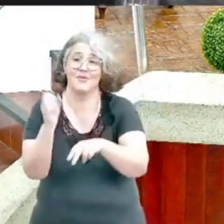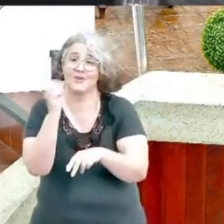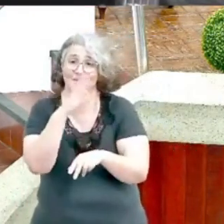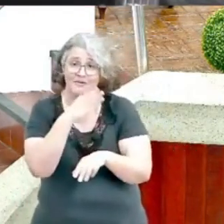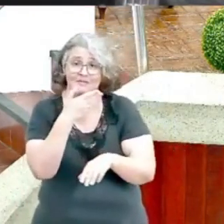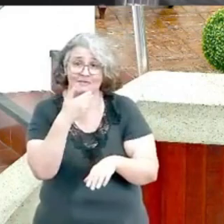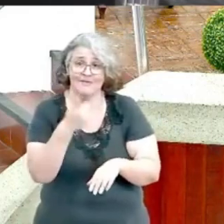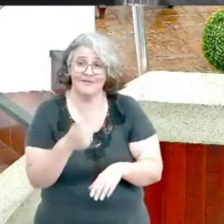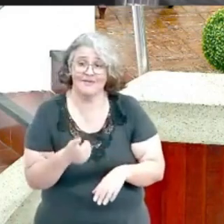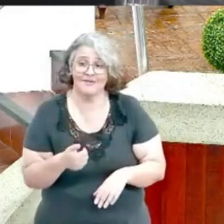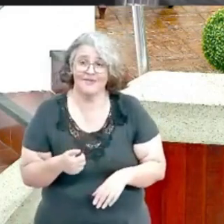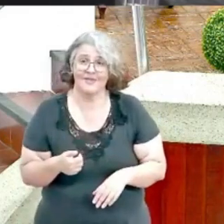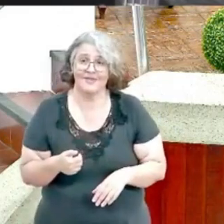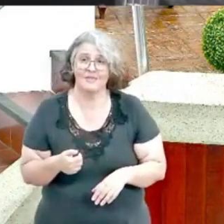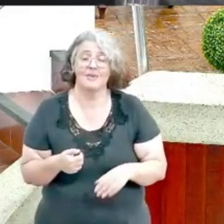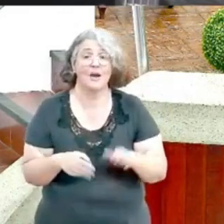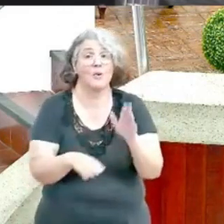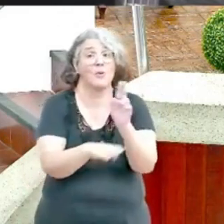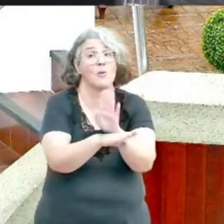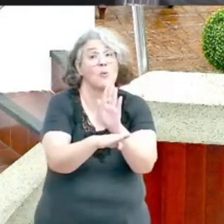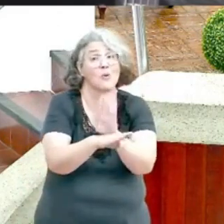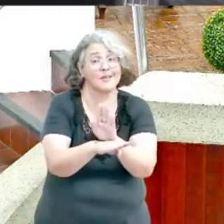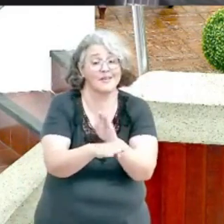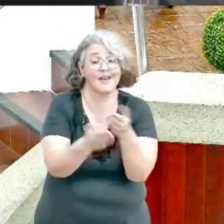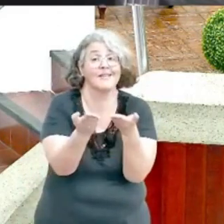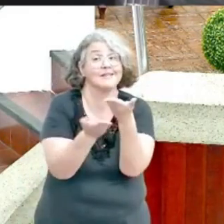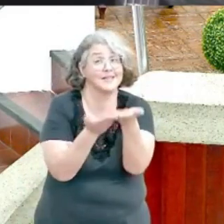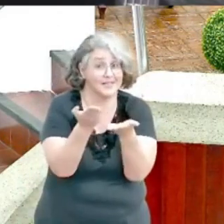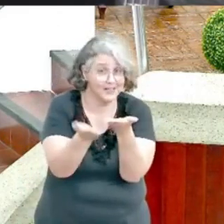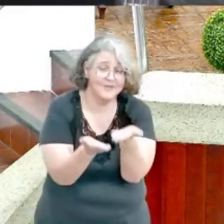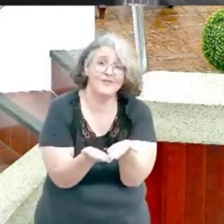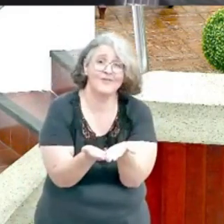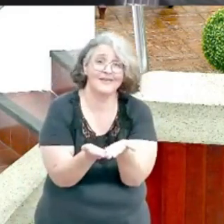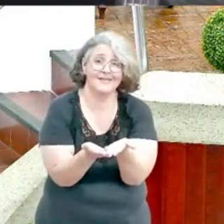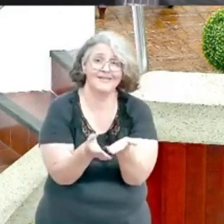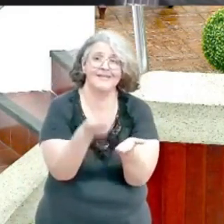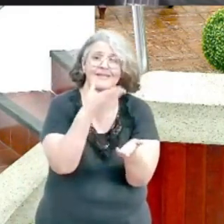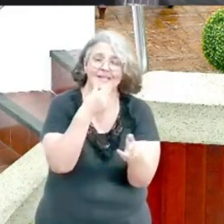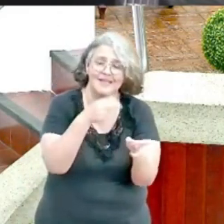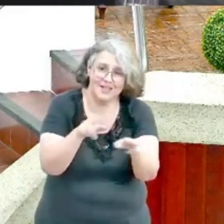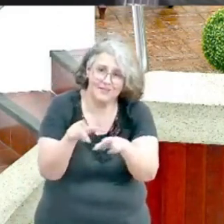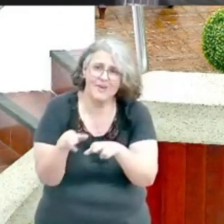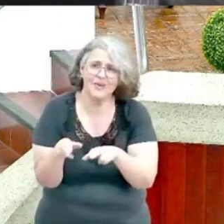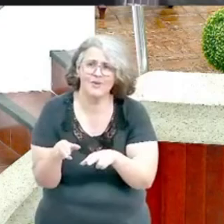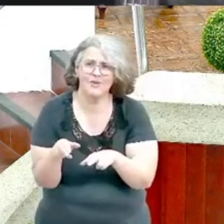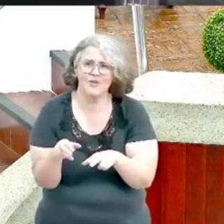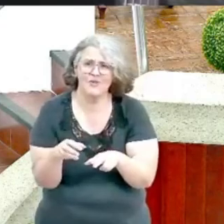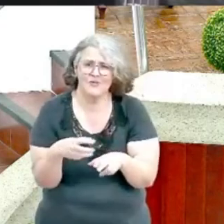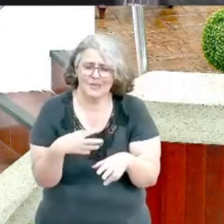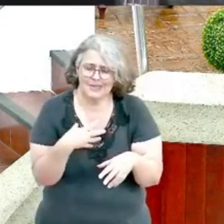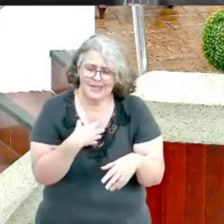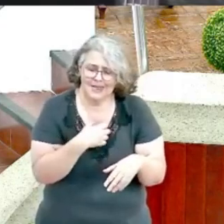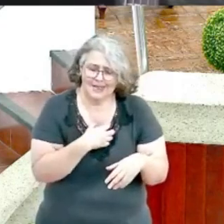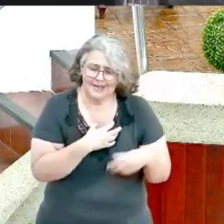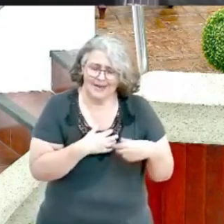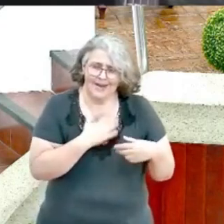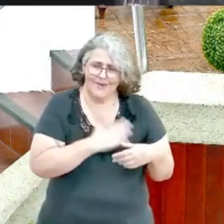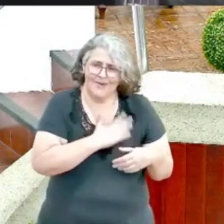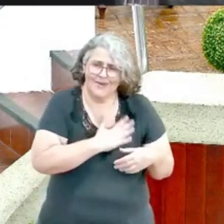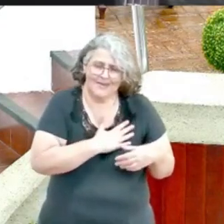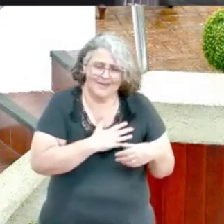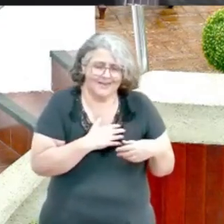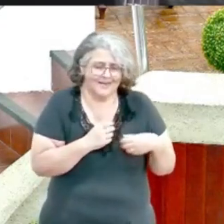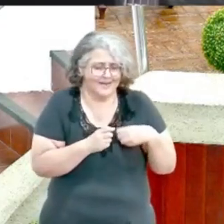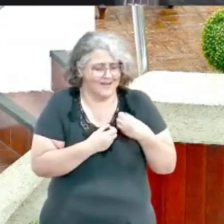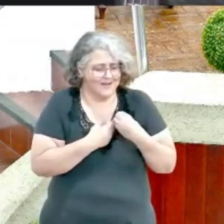pronto para cuidar, servir estes irmãos? Você já está aquecendo o seu coração para